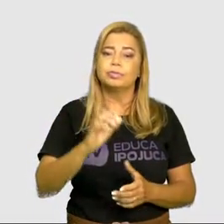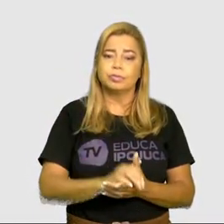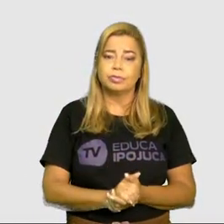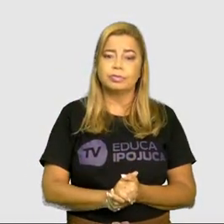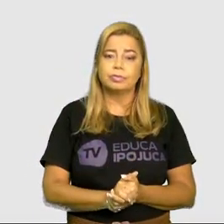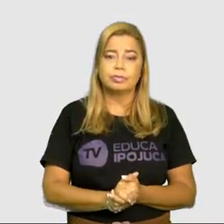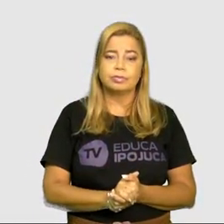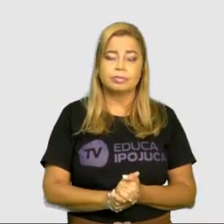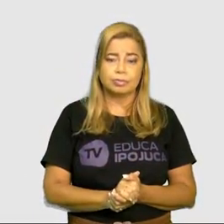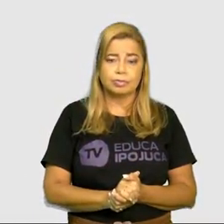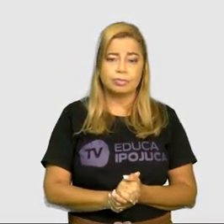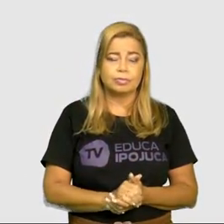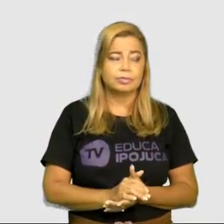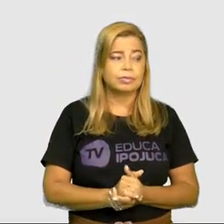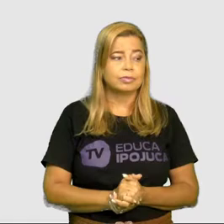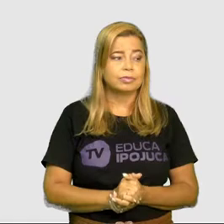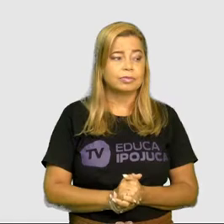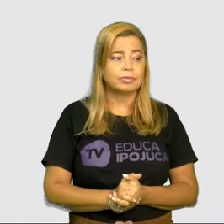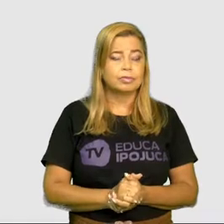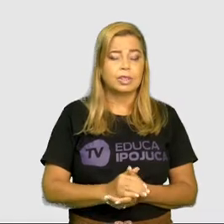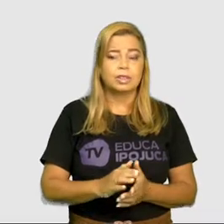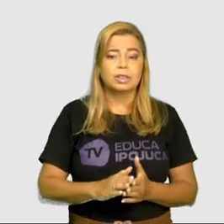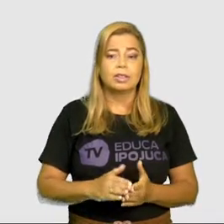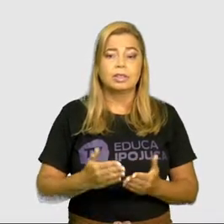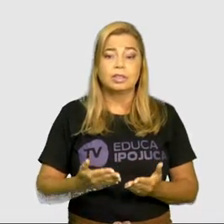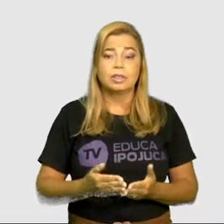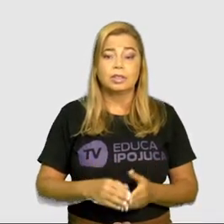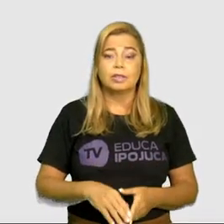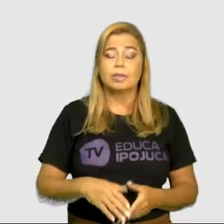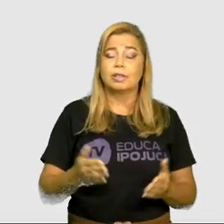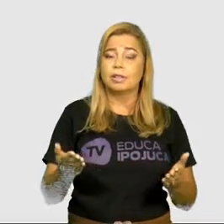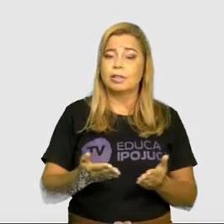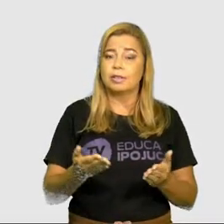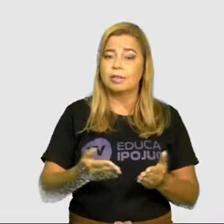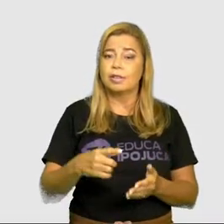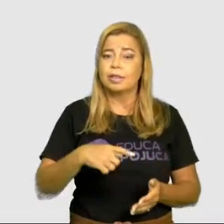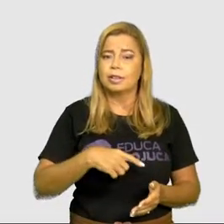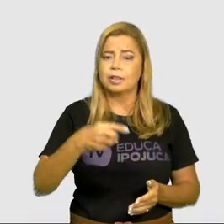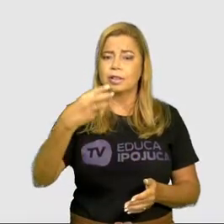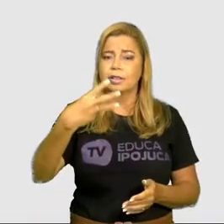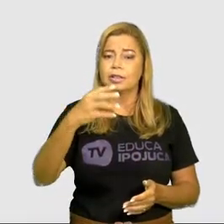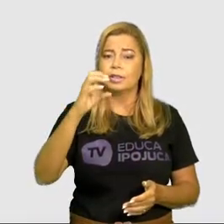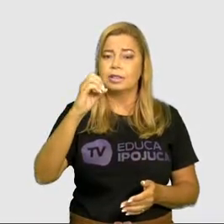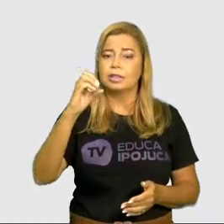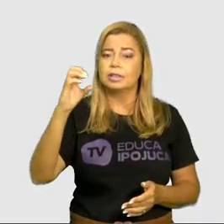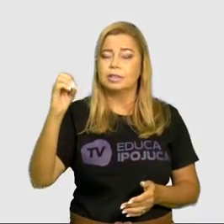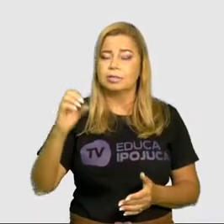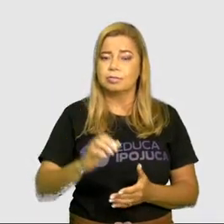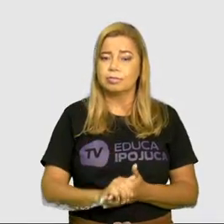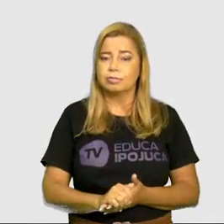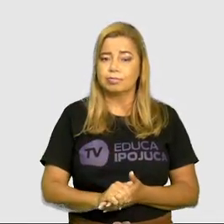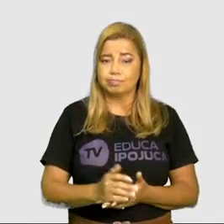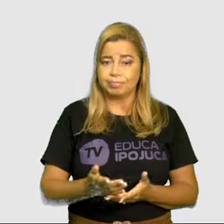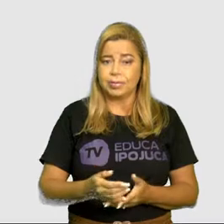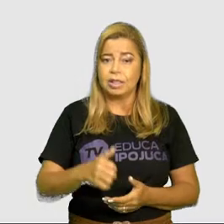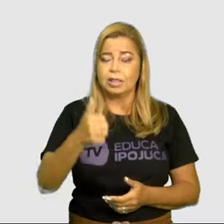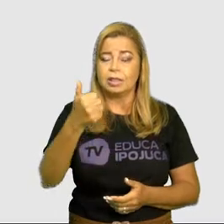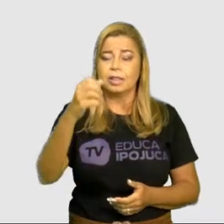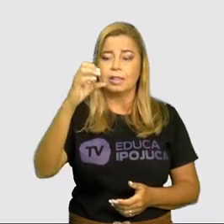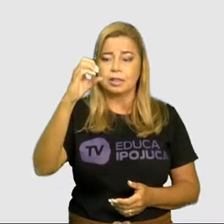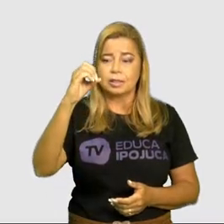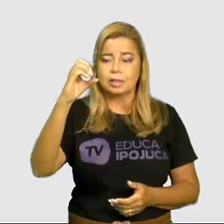24K nosso número ali tem uns 300 veio aqui que nós temos 100 mais 100